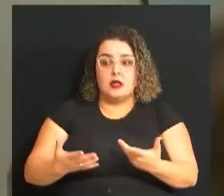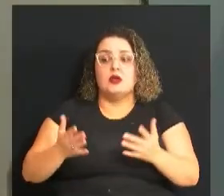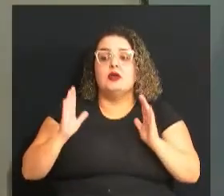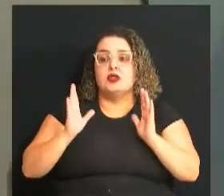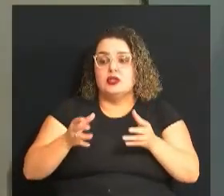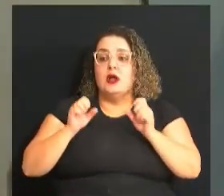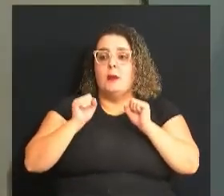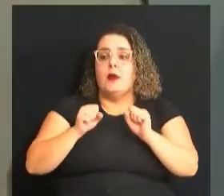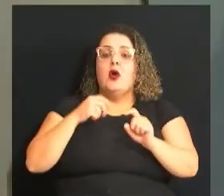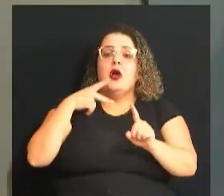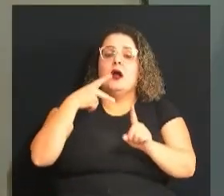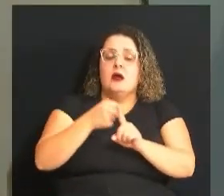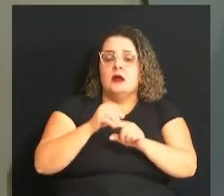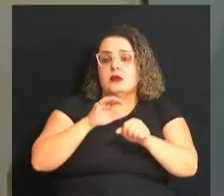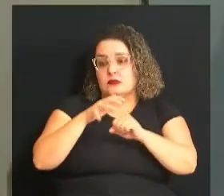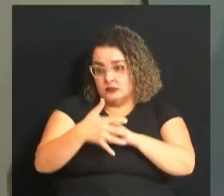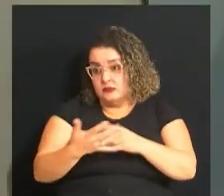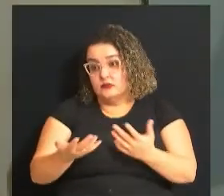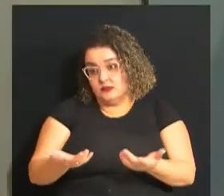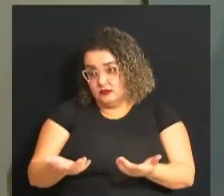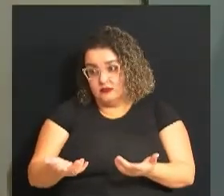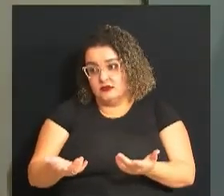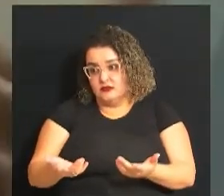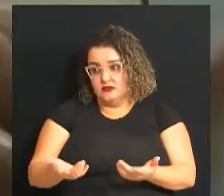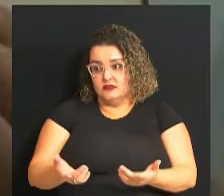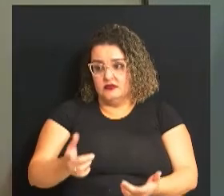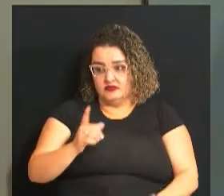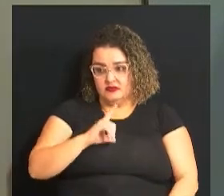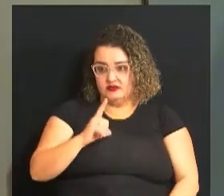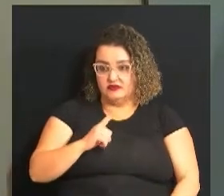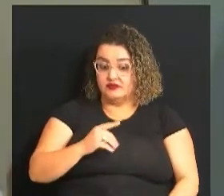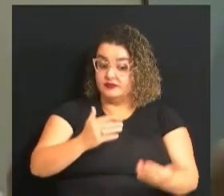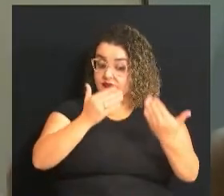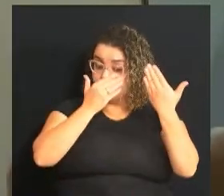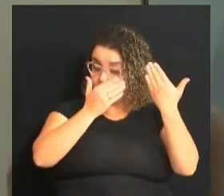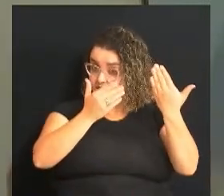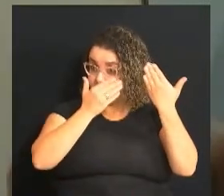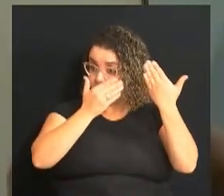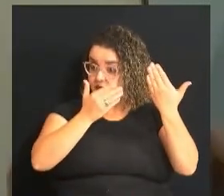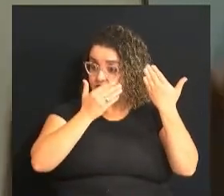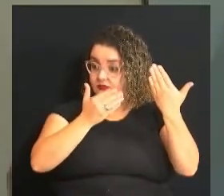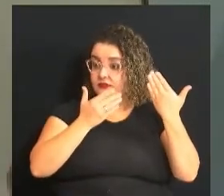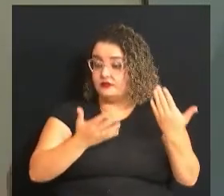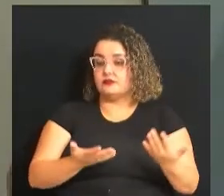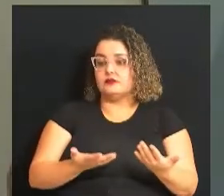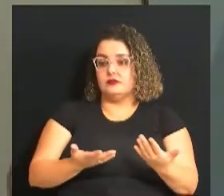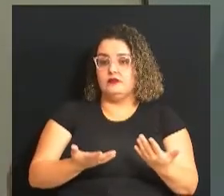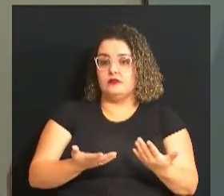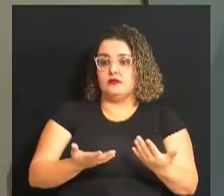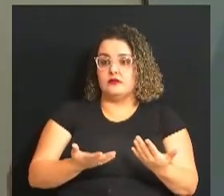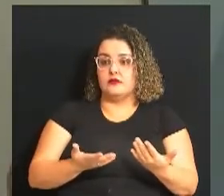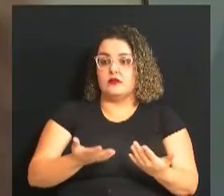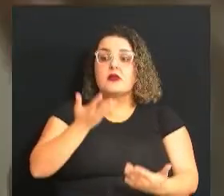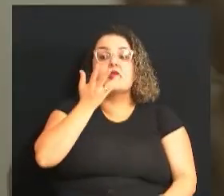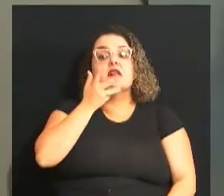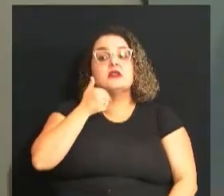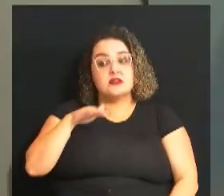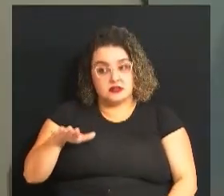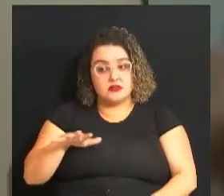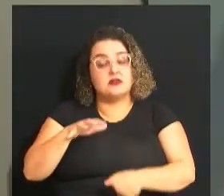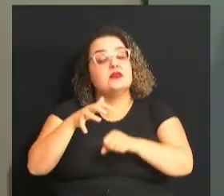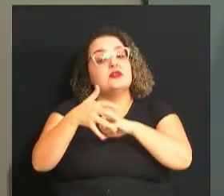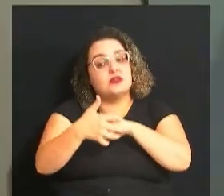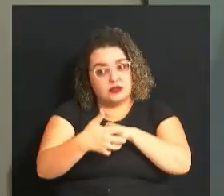para Covid, porque nós temos uma suspeita que as crianças que tiveram